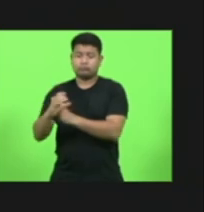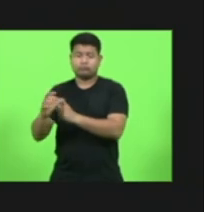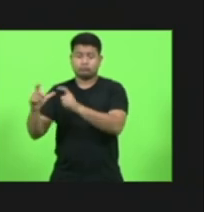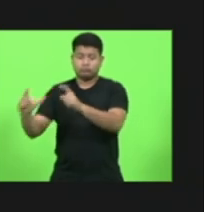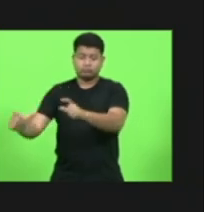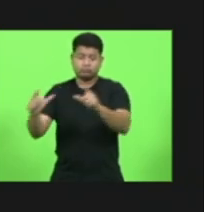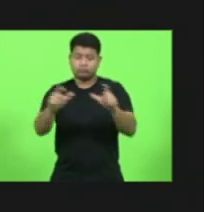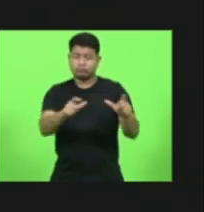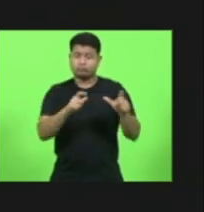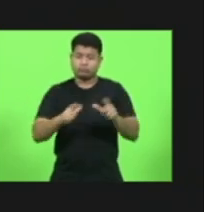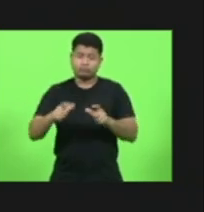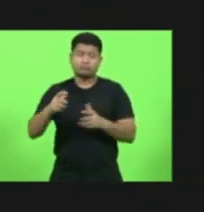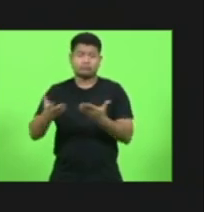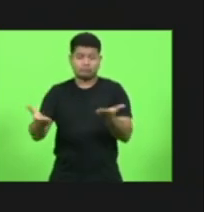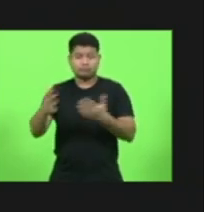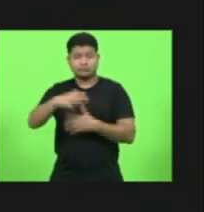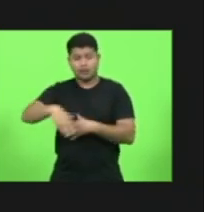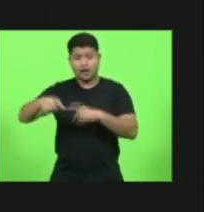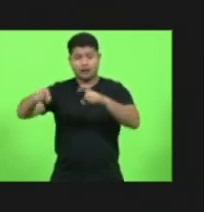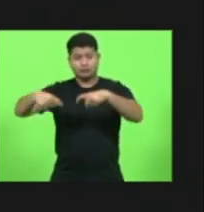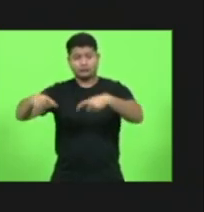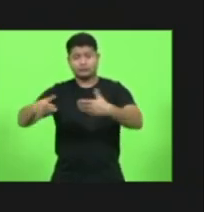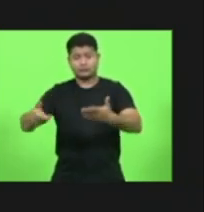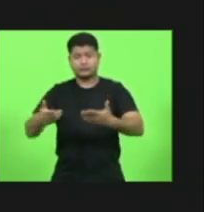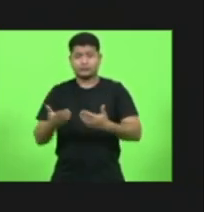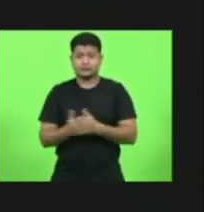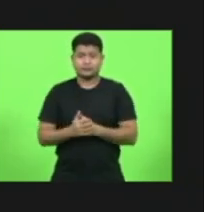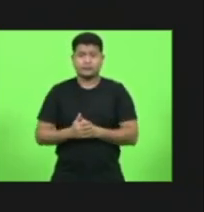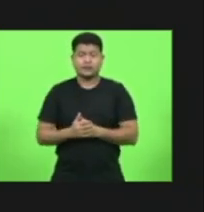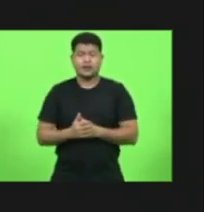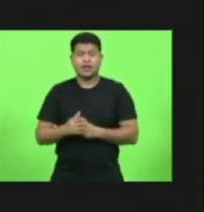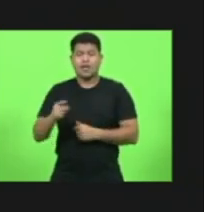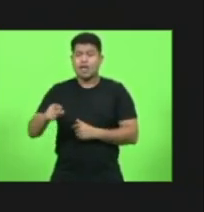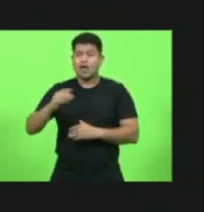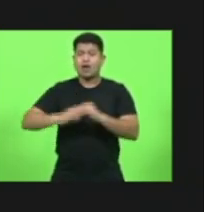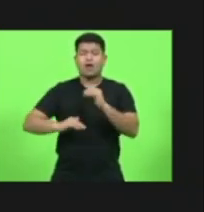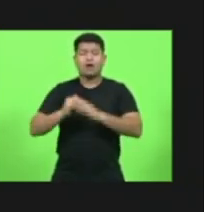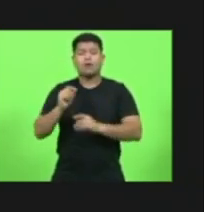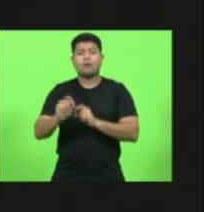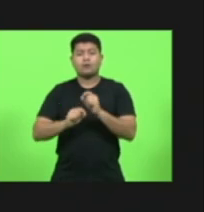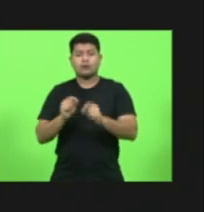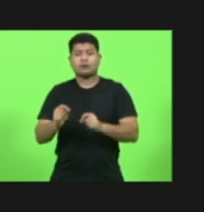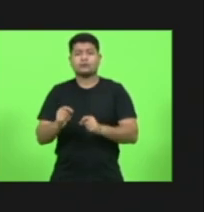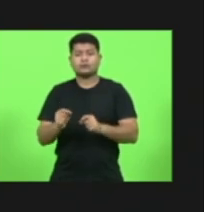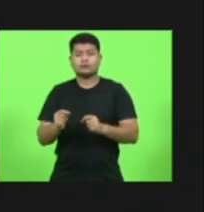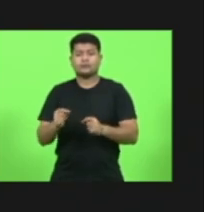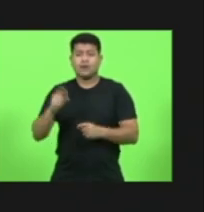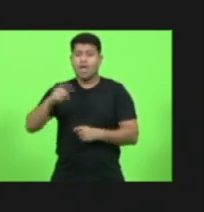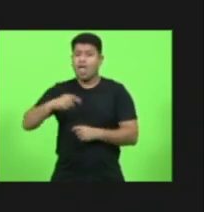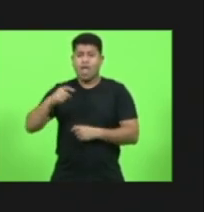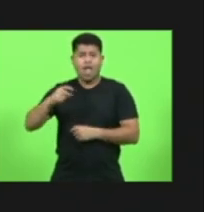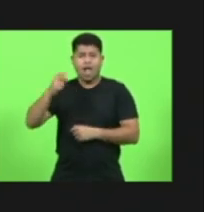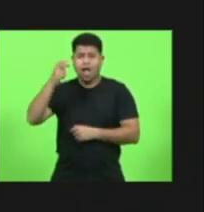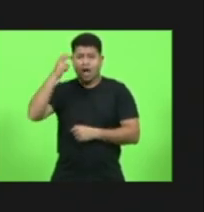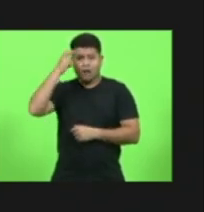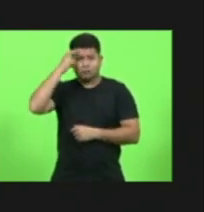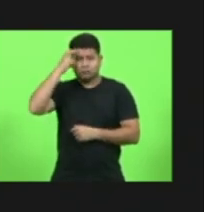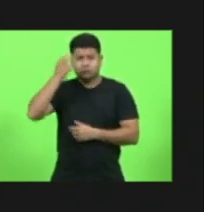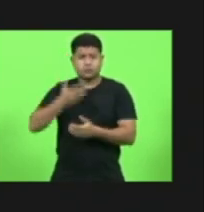e as comunidades é sem o a prática da é uma cultura